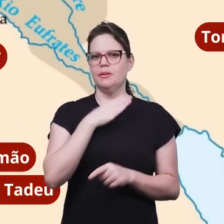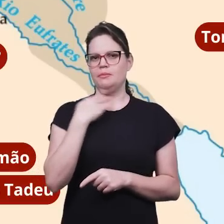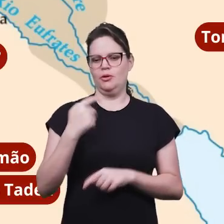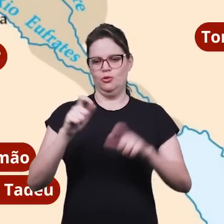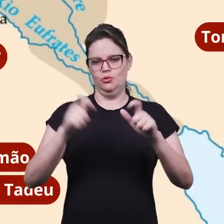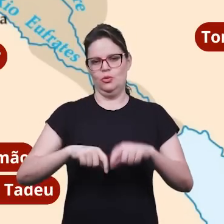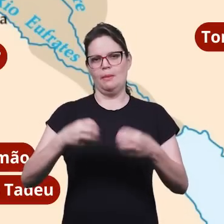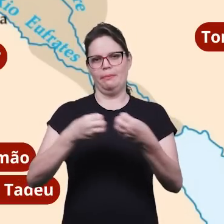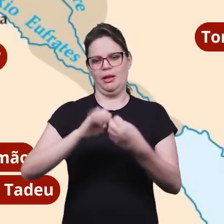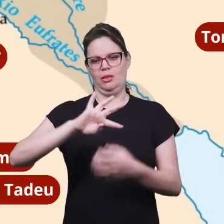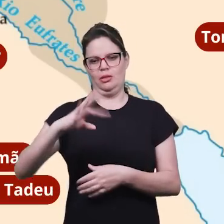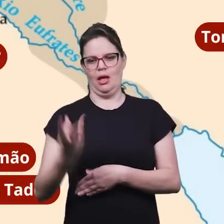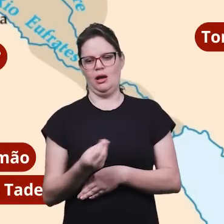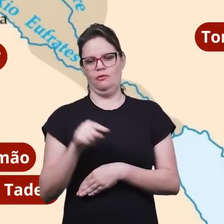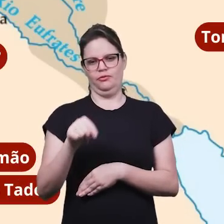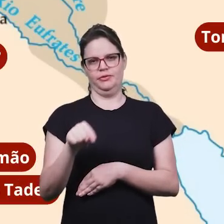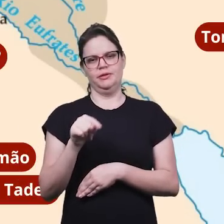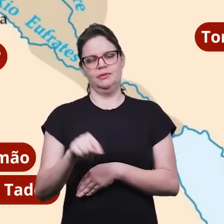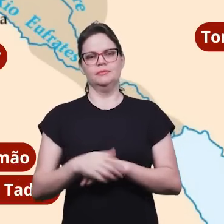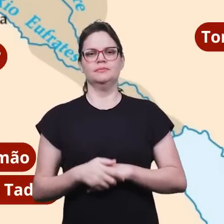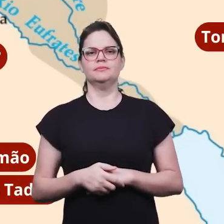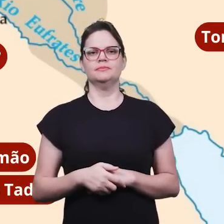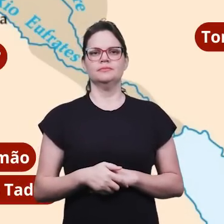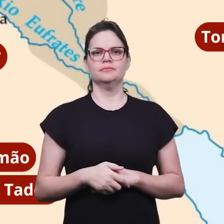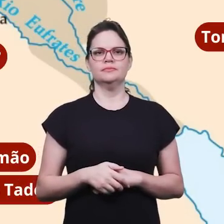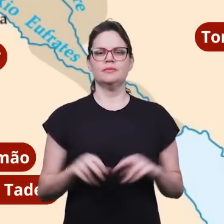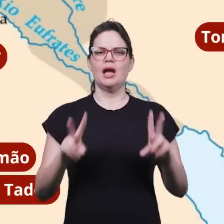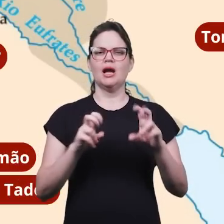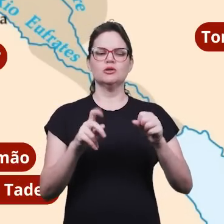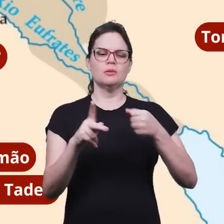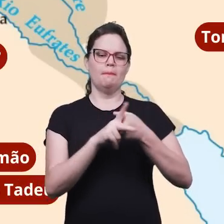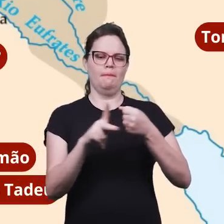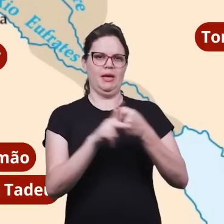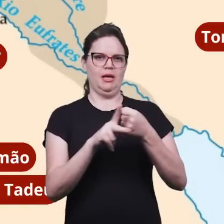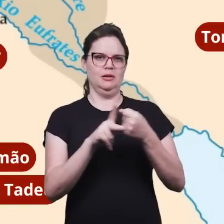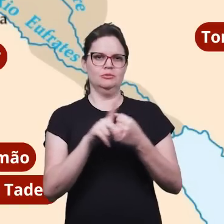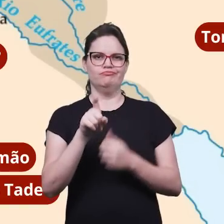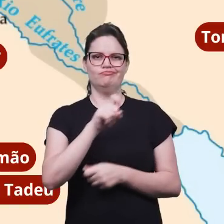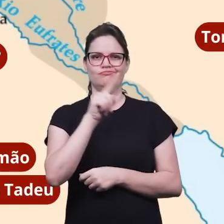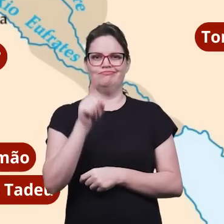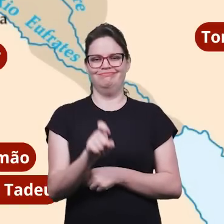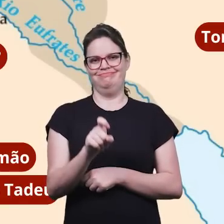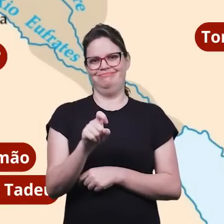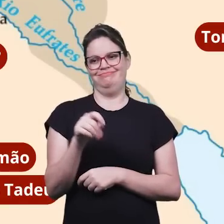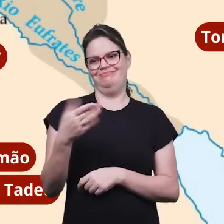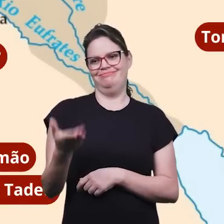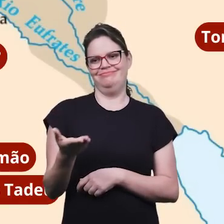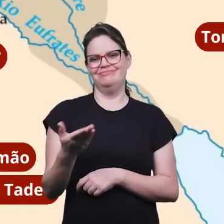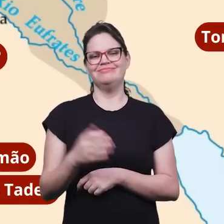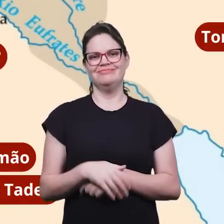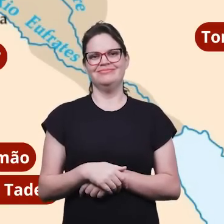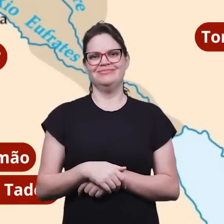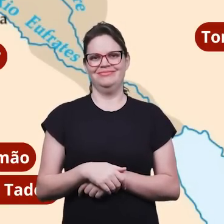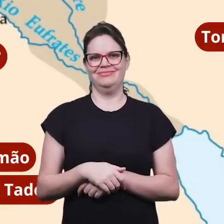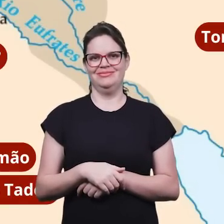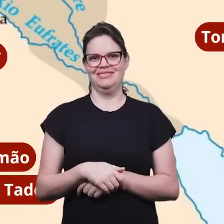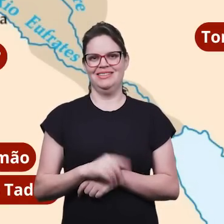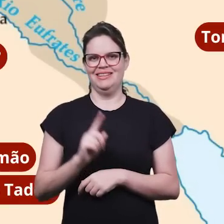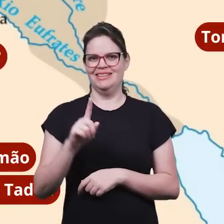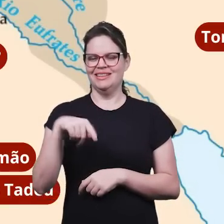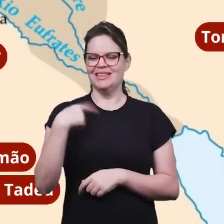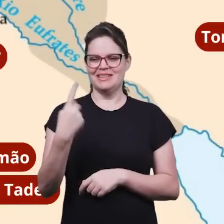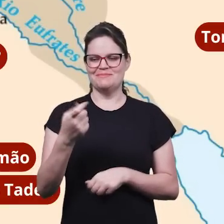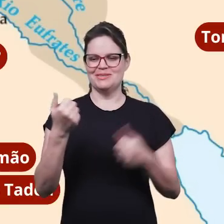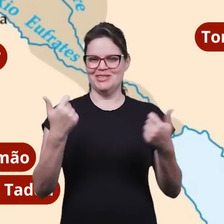da Etiópia. E fica aqui uma interrogação quanto a Pedro. Né? Pedro, nós vamos deixar uma interrogação para a gente